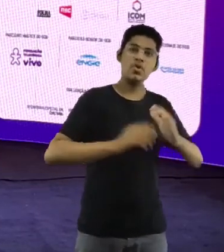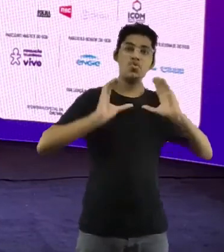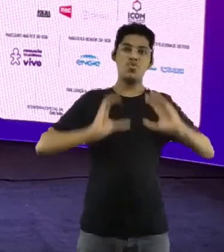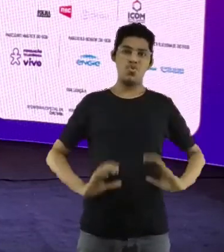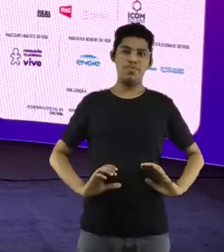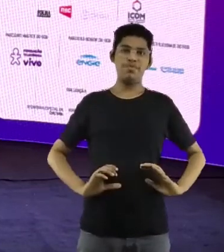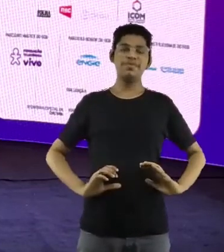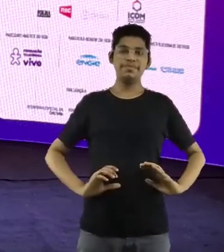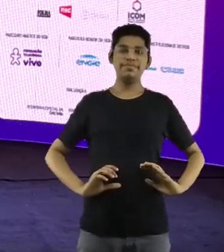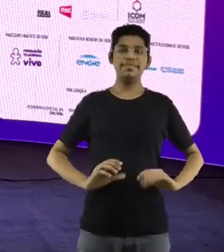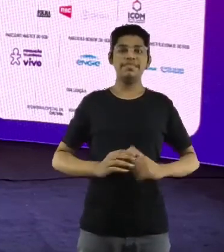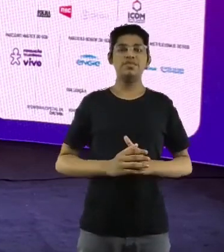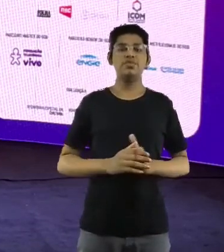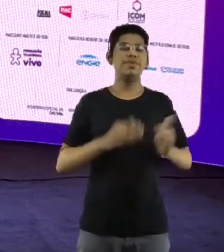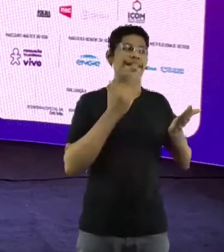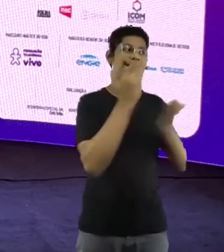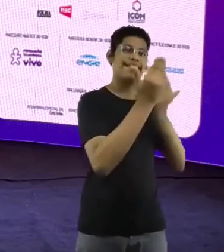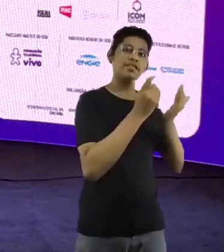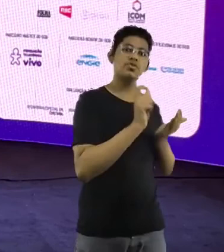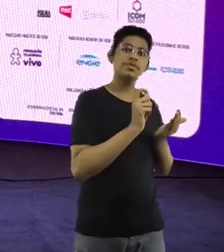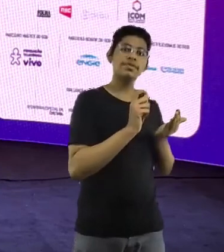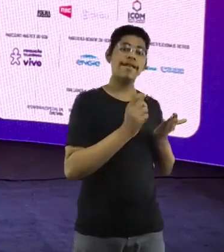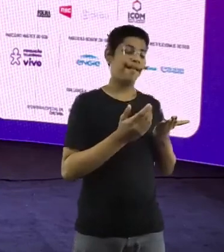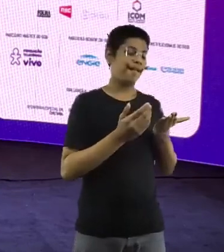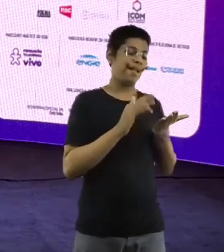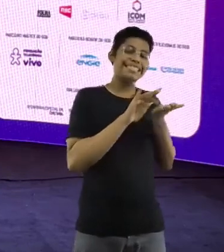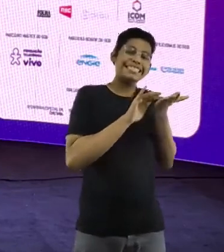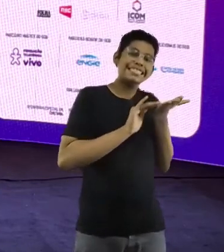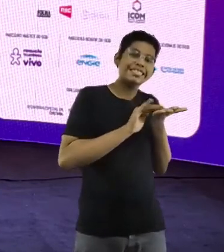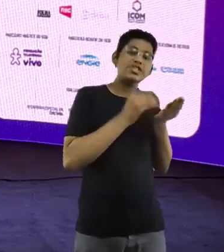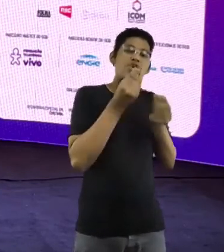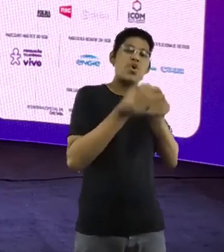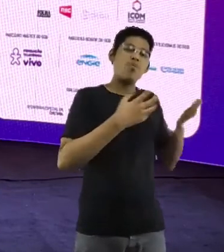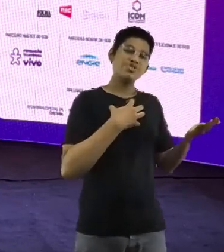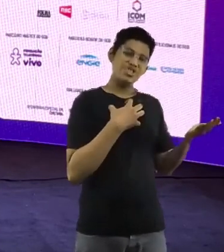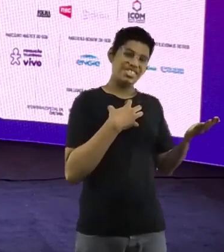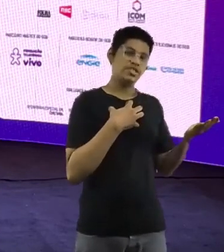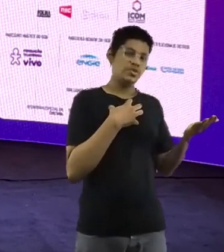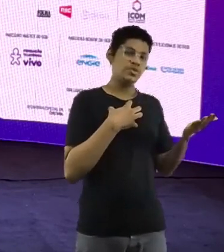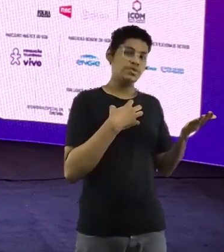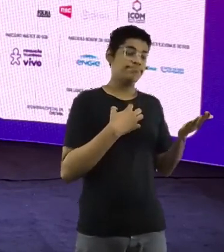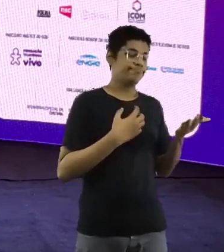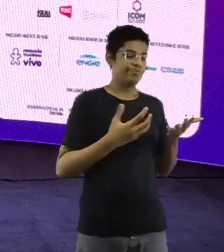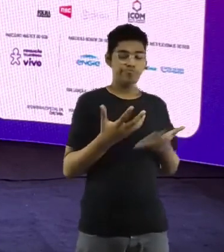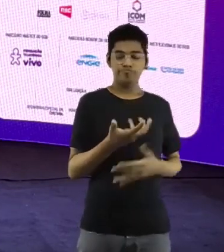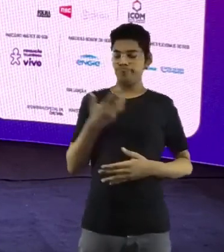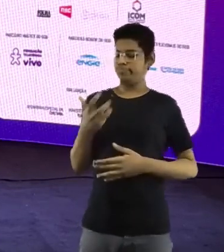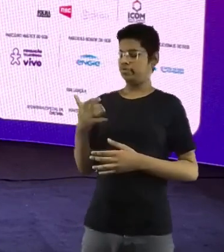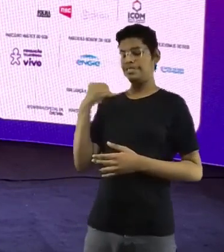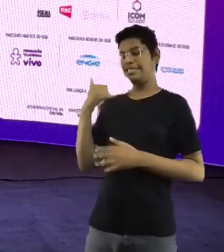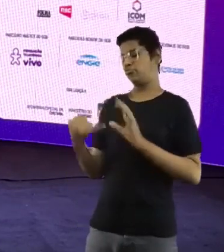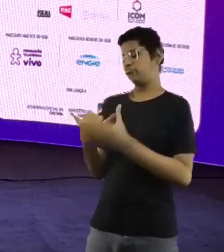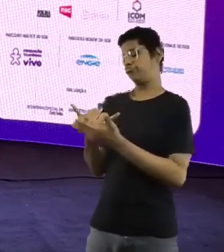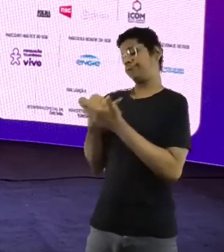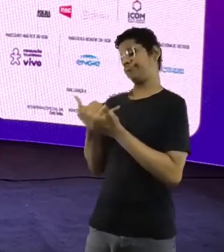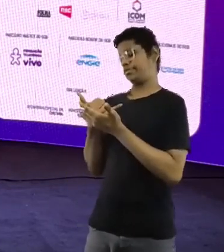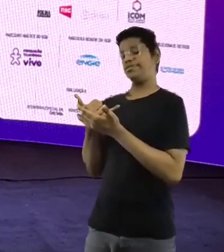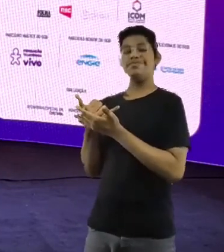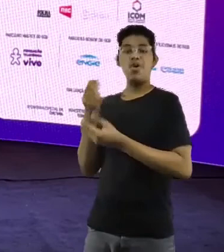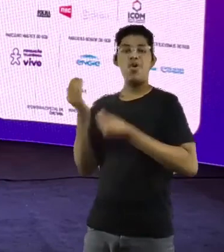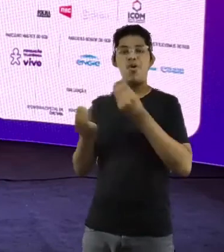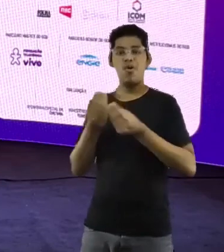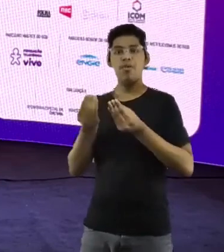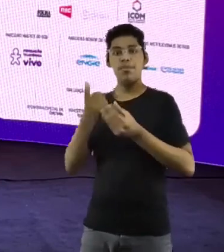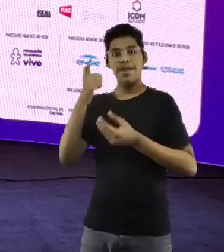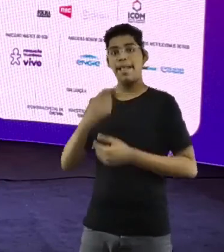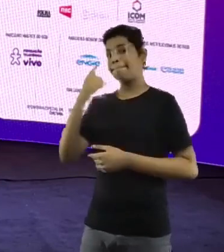é que você digita no seu celular, analisa como é que você segura o seu celular, e com base nisso ele cria um perfil, e